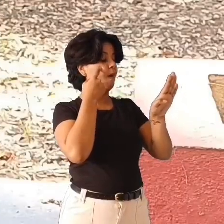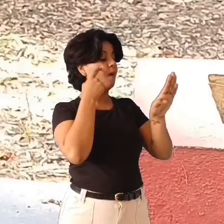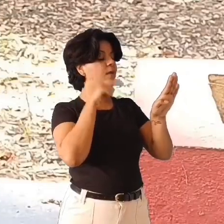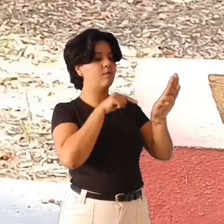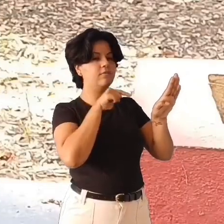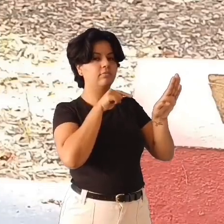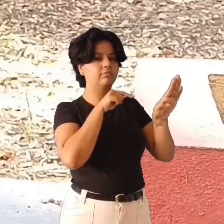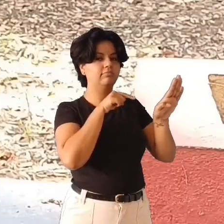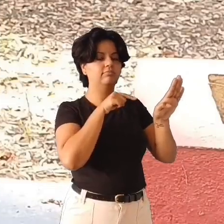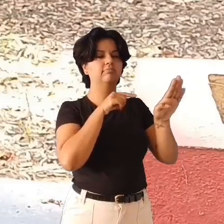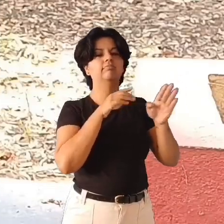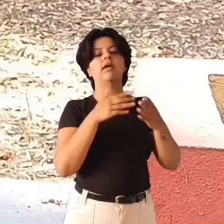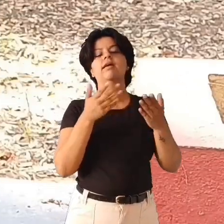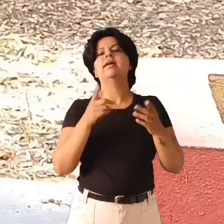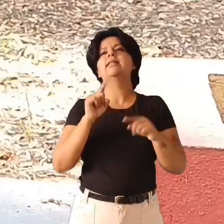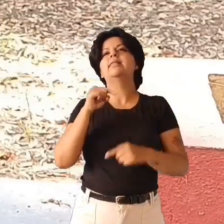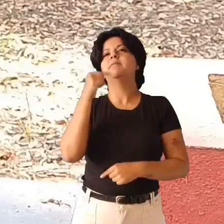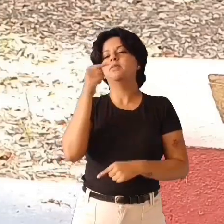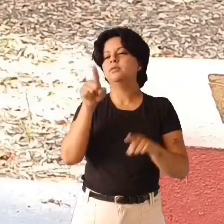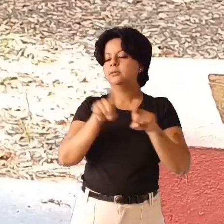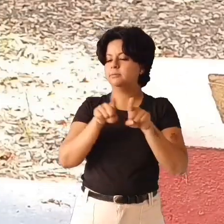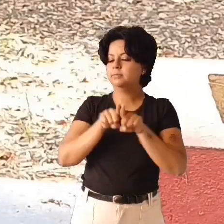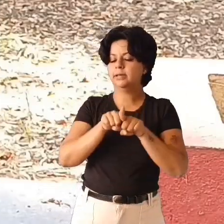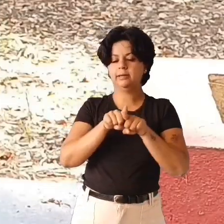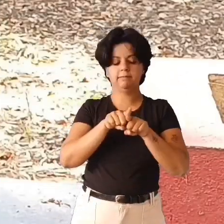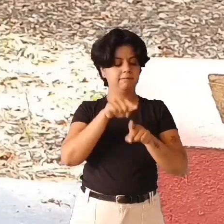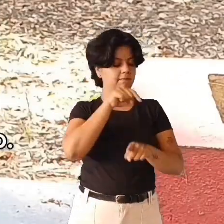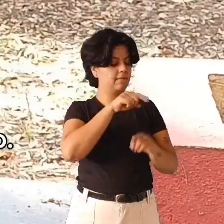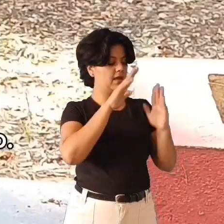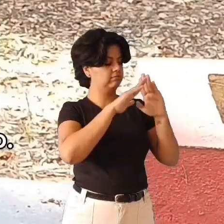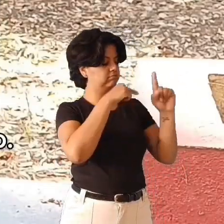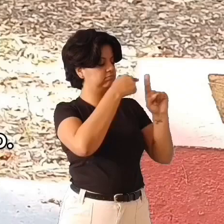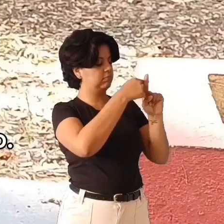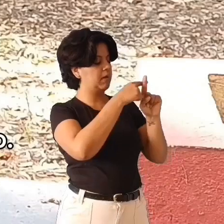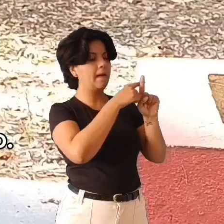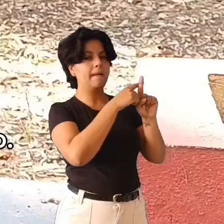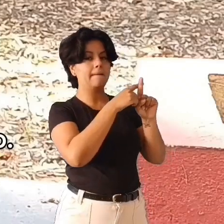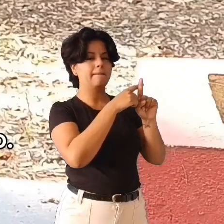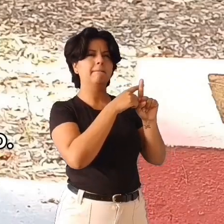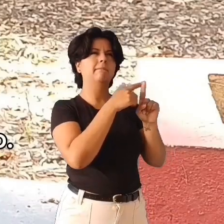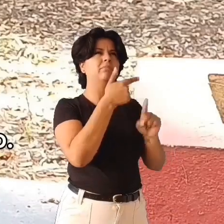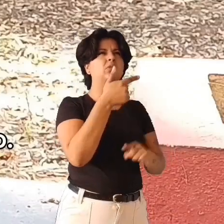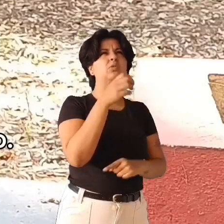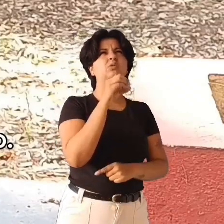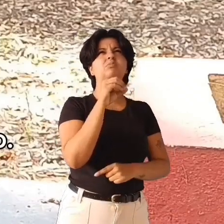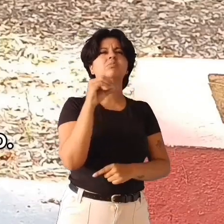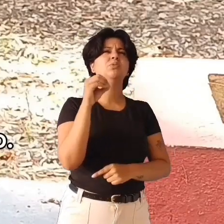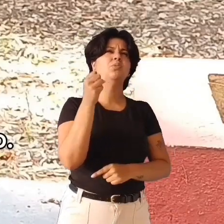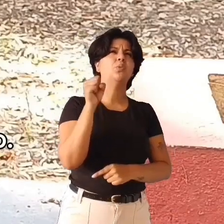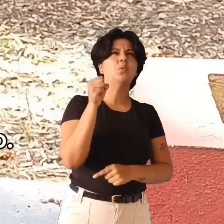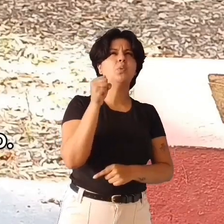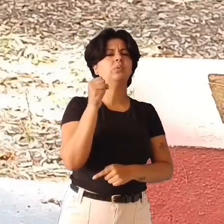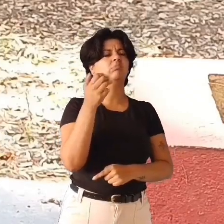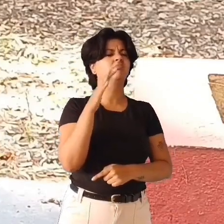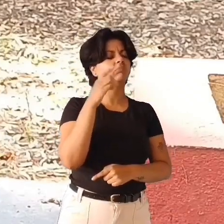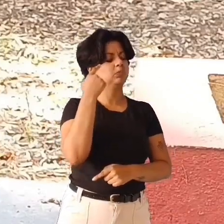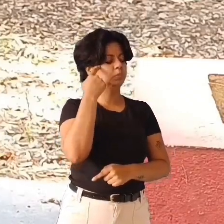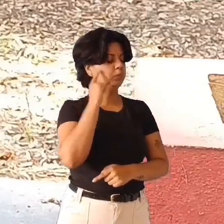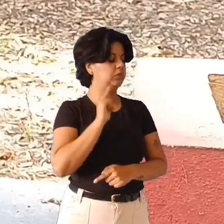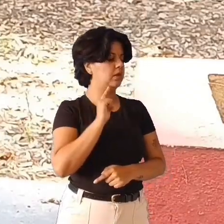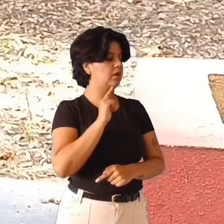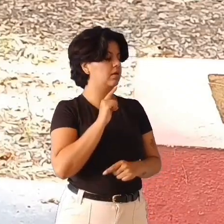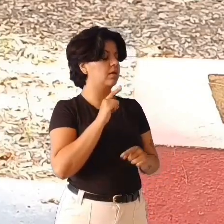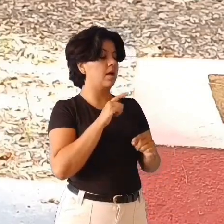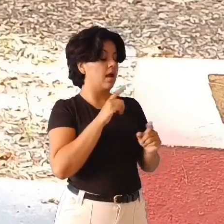Olha só. E quando foi feita a escavação, por volta de 2008, se eu não estou enganado, 2006 ou 2008,